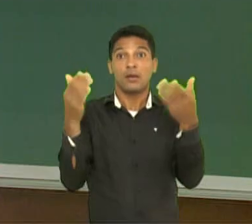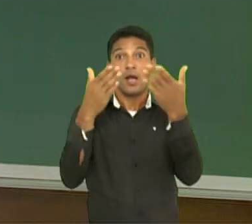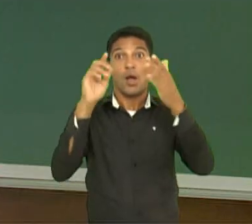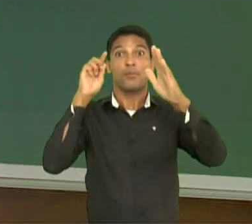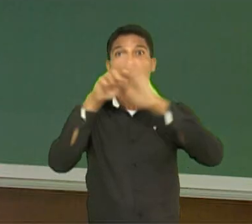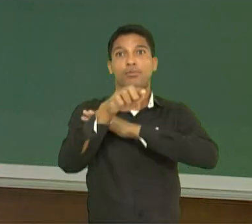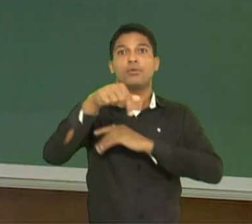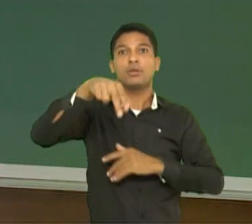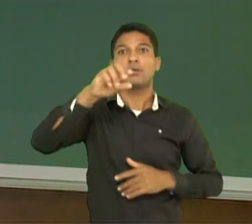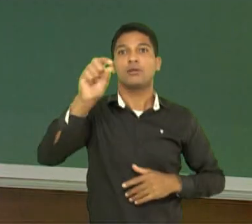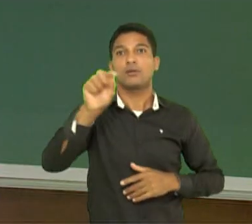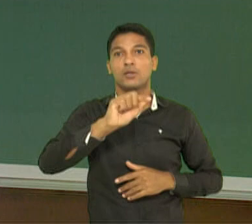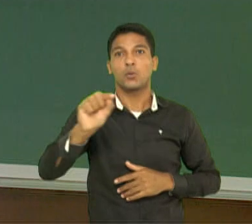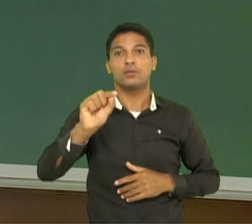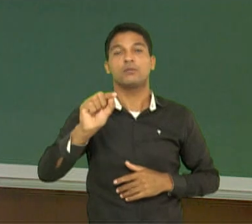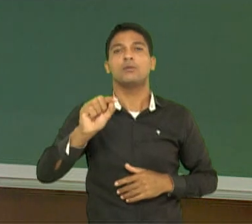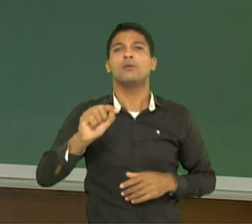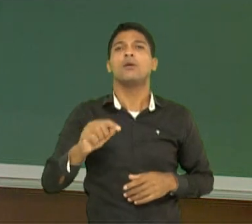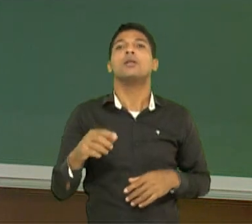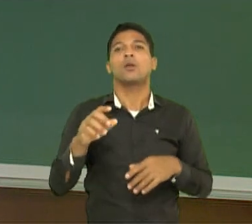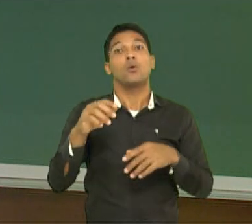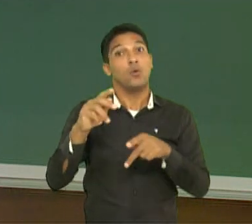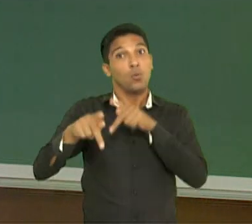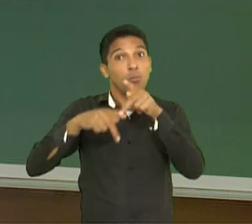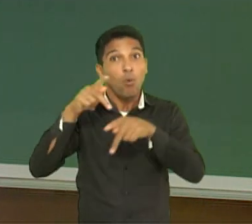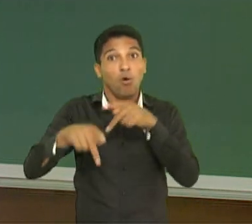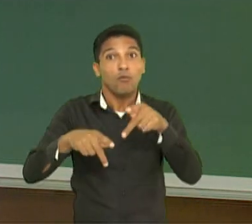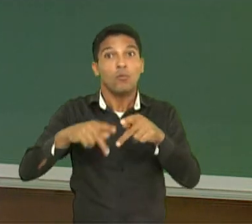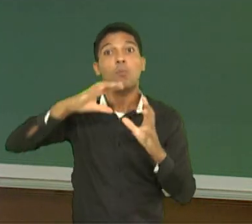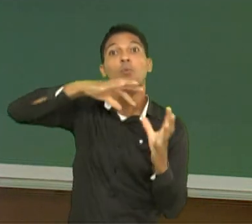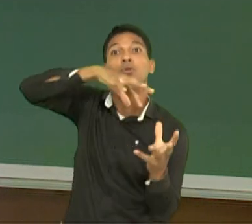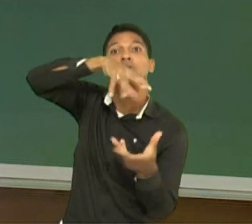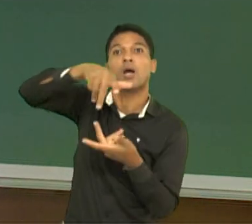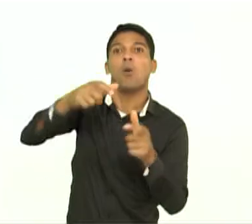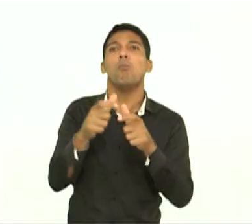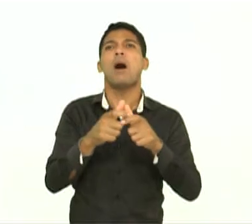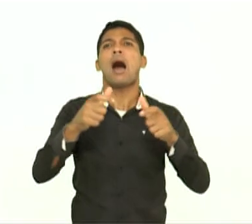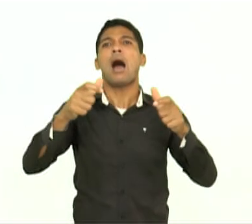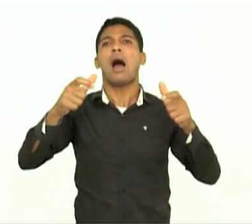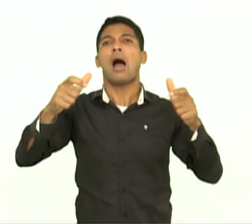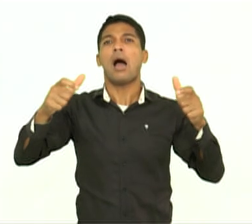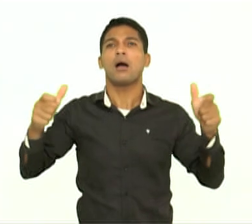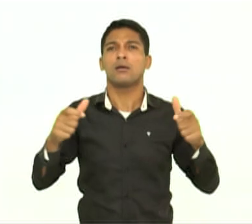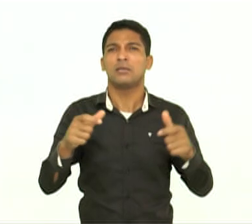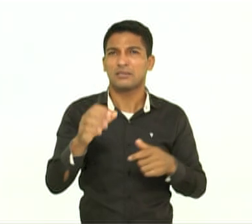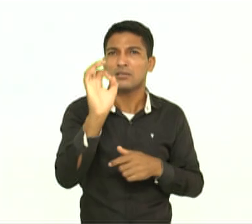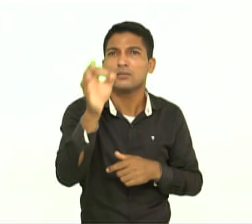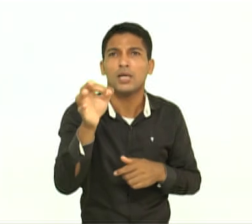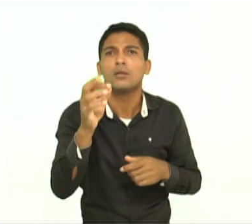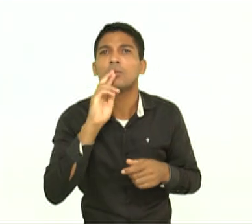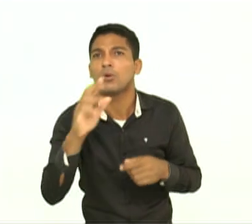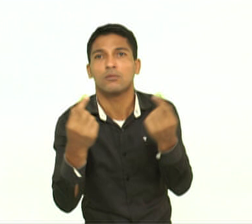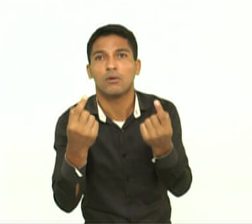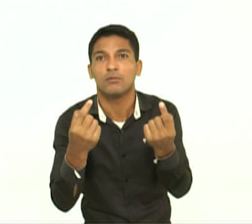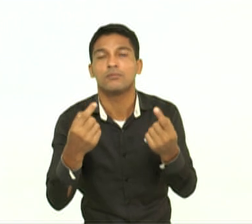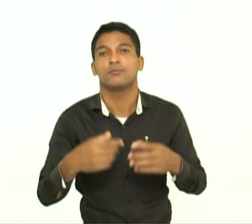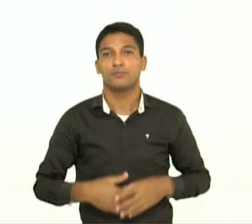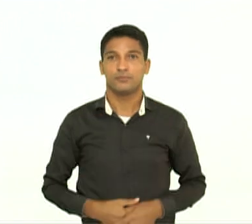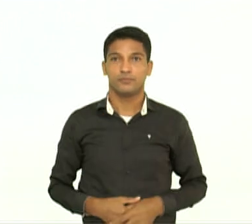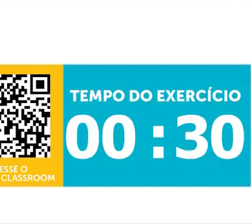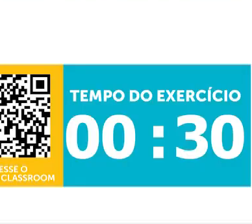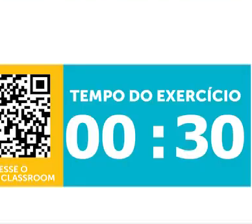hoje. Sobre o tamanho da população mundial, podemos afirmar que uma das alternativas está correta, responde aí.